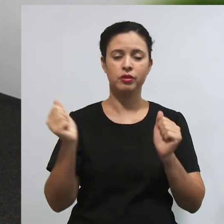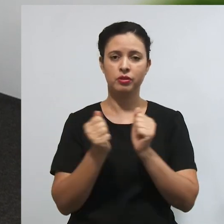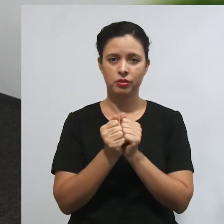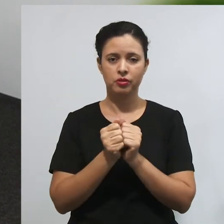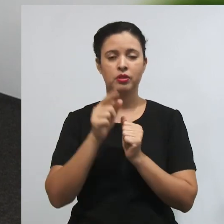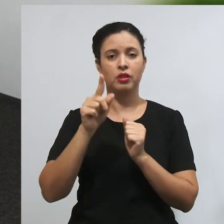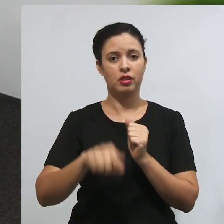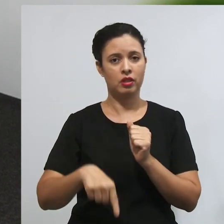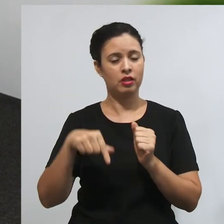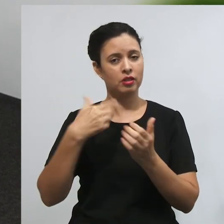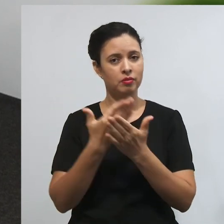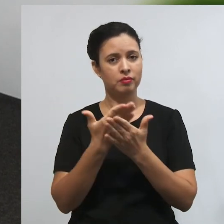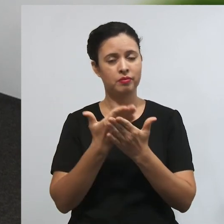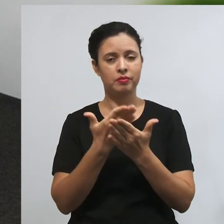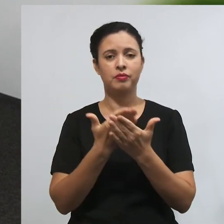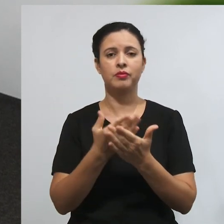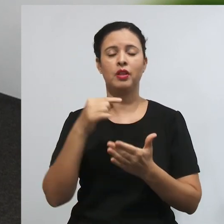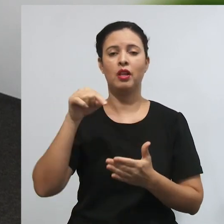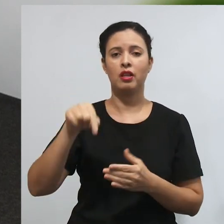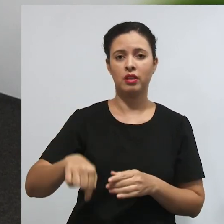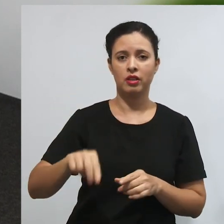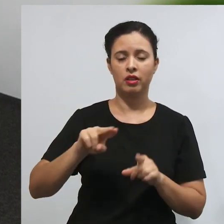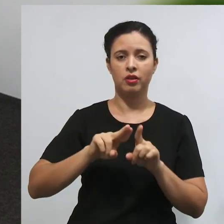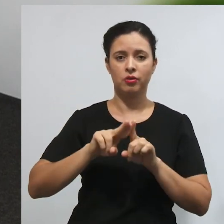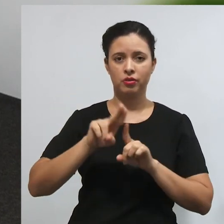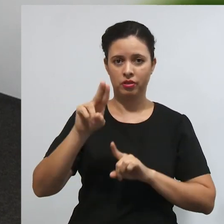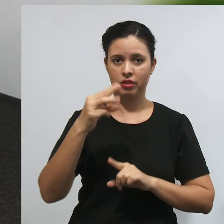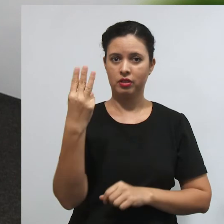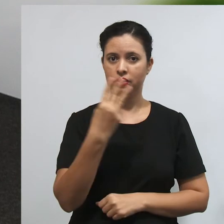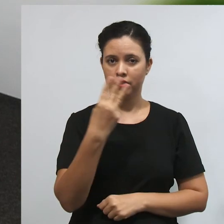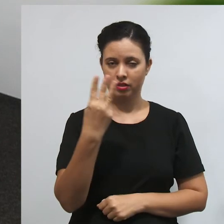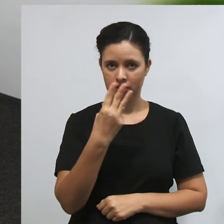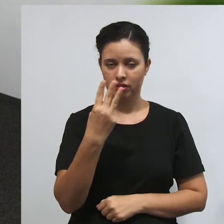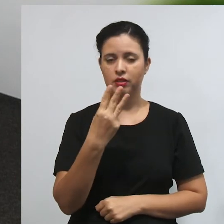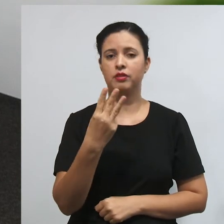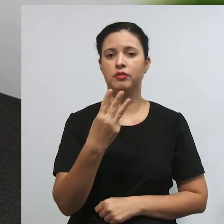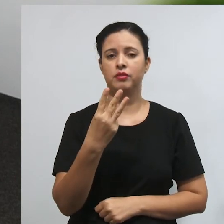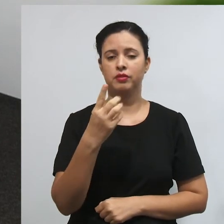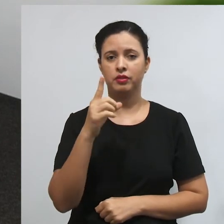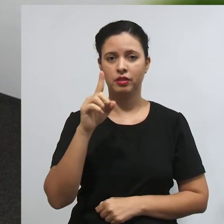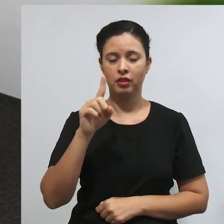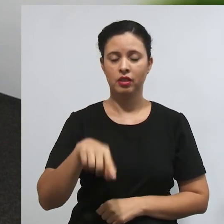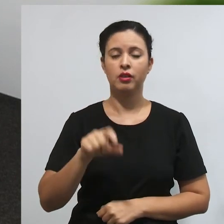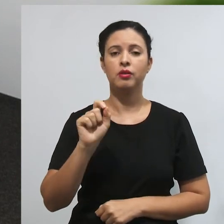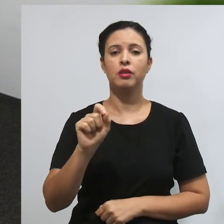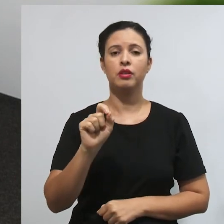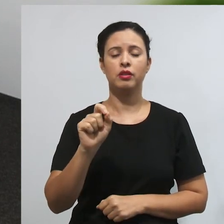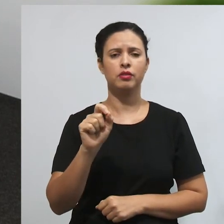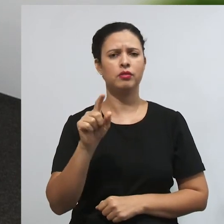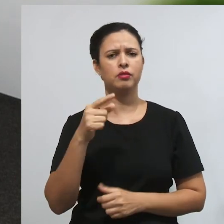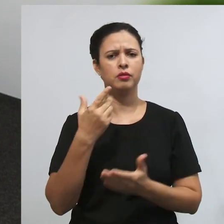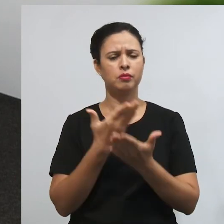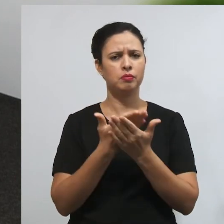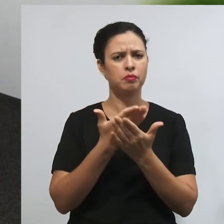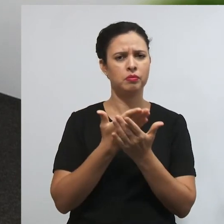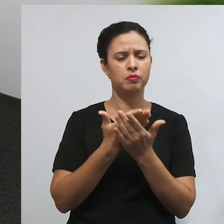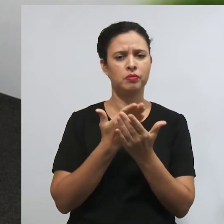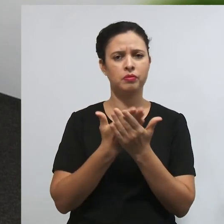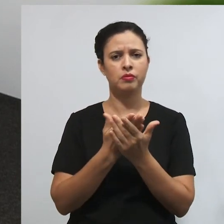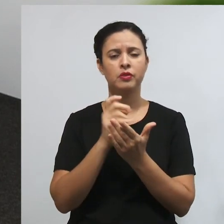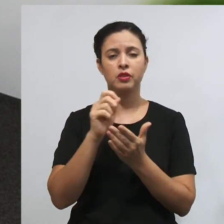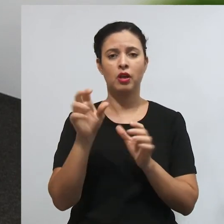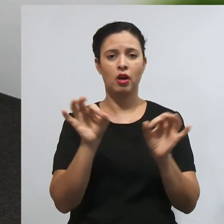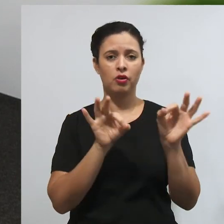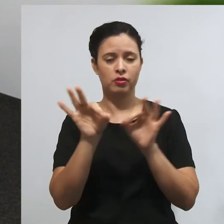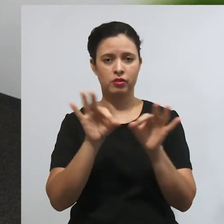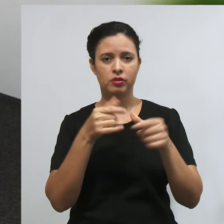uma web aula. Nessa nossa web aula 3, da nossa terceira unidade, nós vamos trabalhar com a